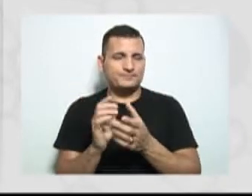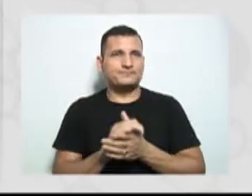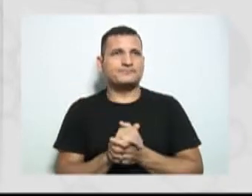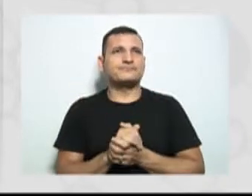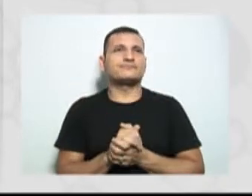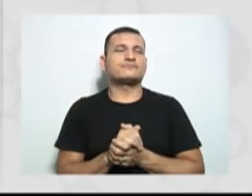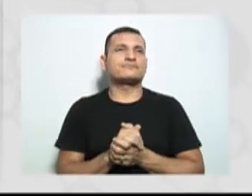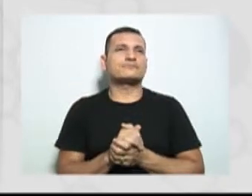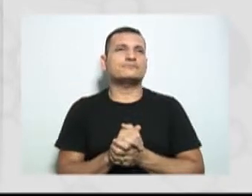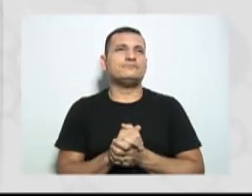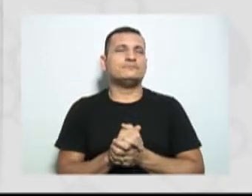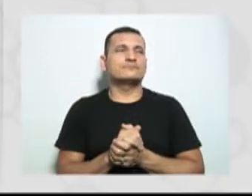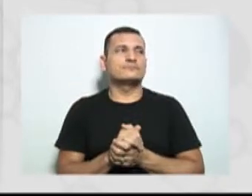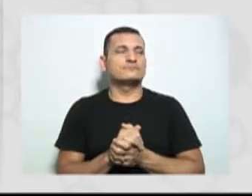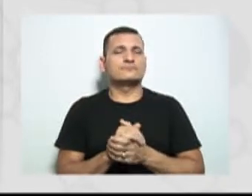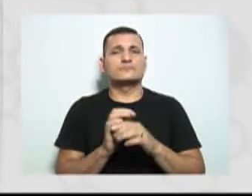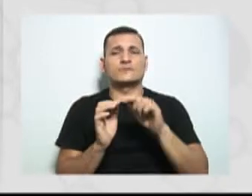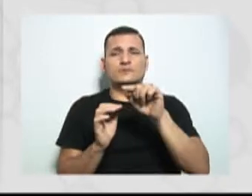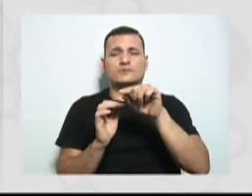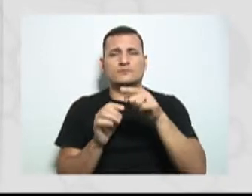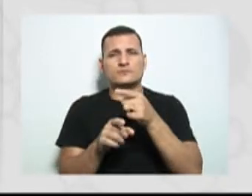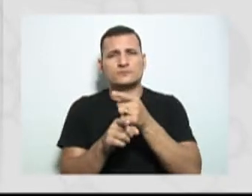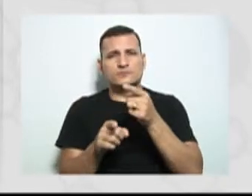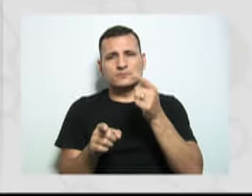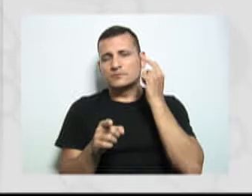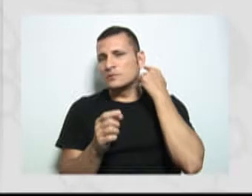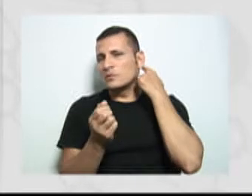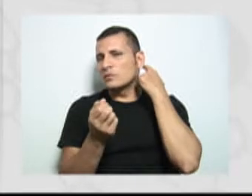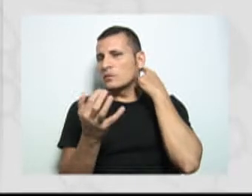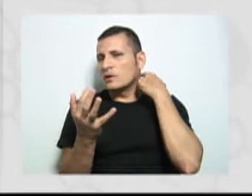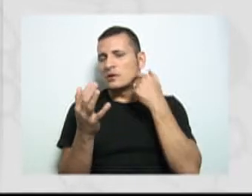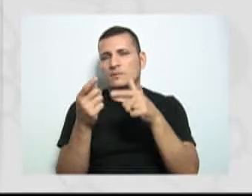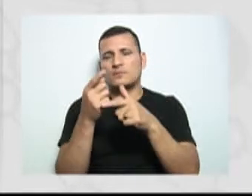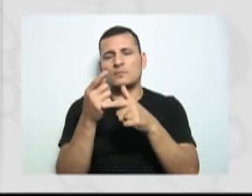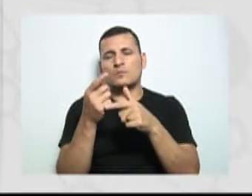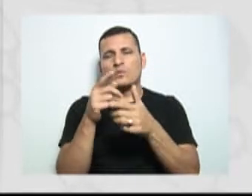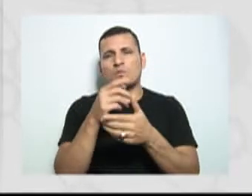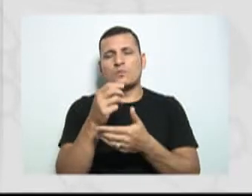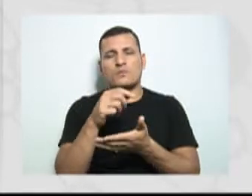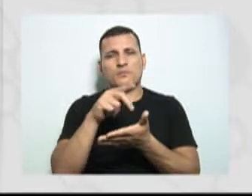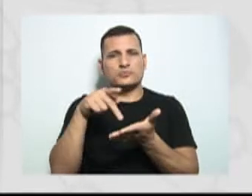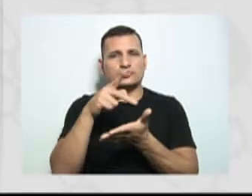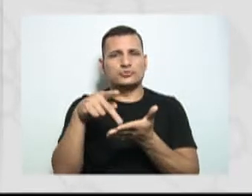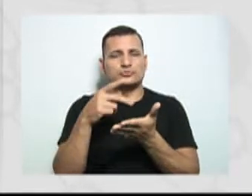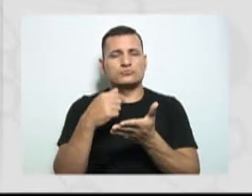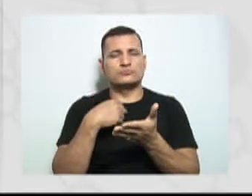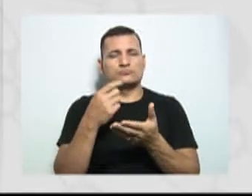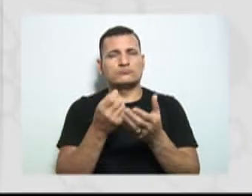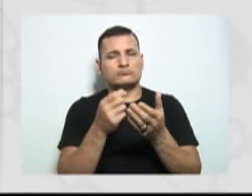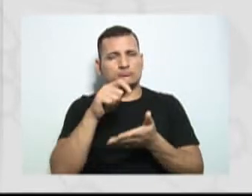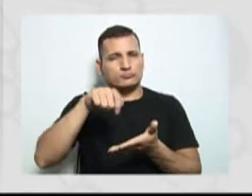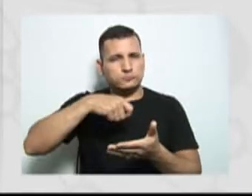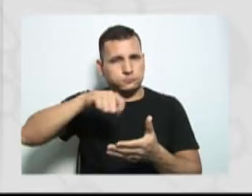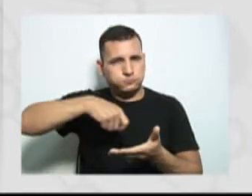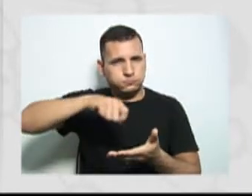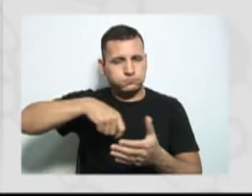Dessa forma, eu consigo identificar quantos pudins eu preciso produzir. Então, isso deu